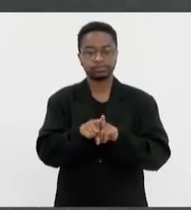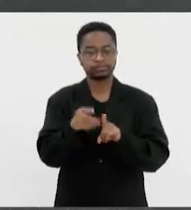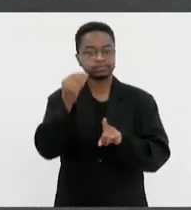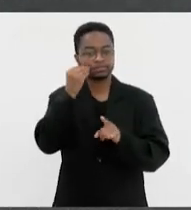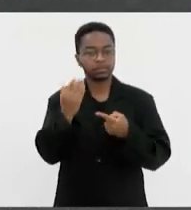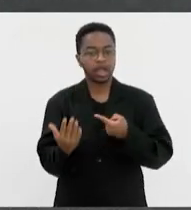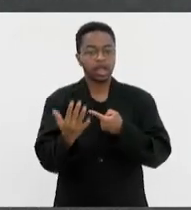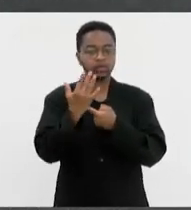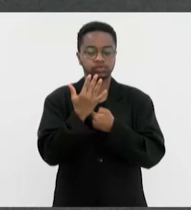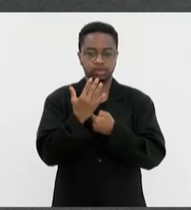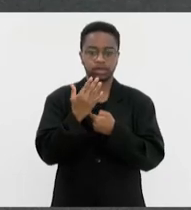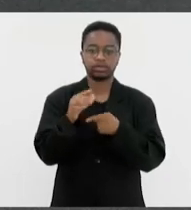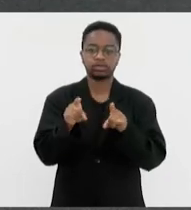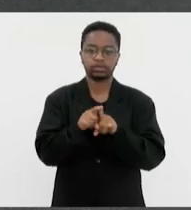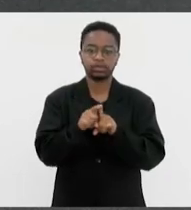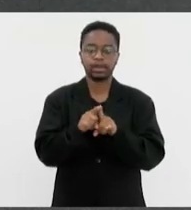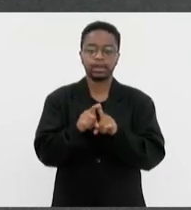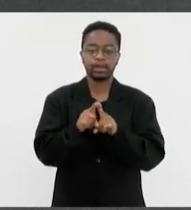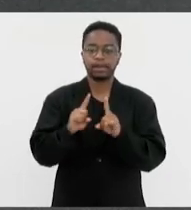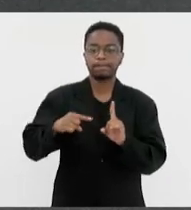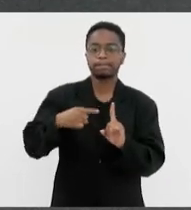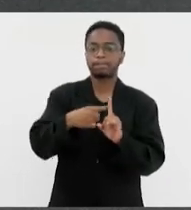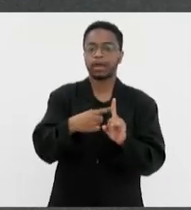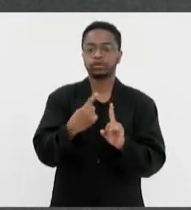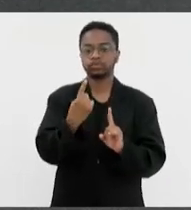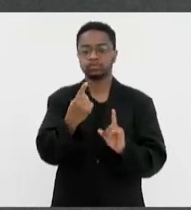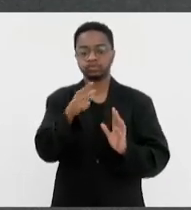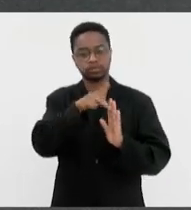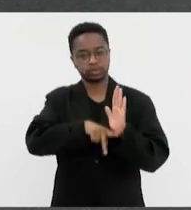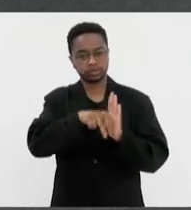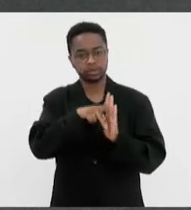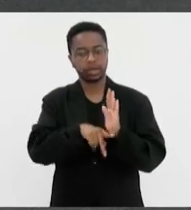ajudar para que seja mais um projeto que